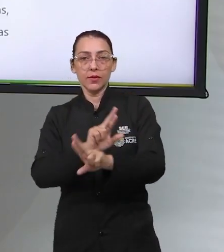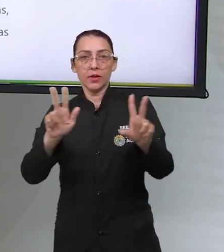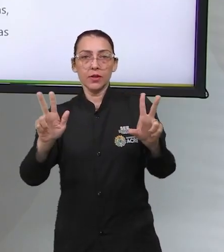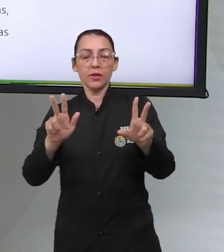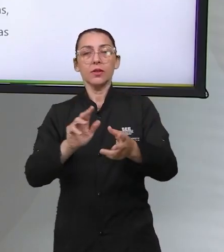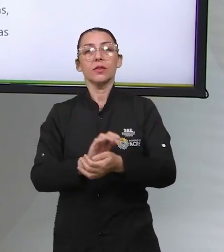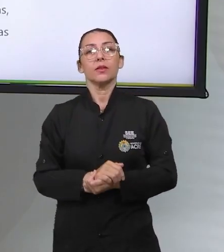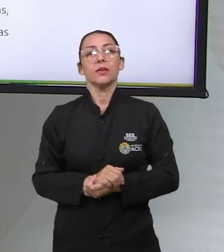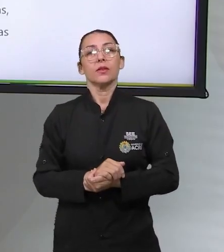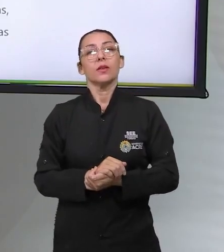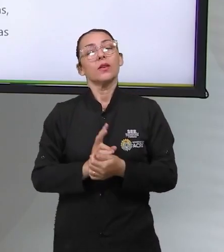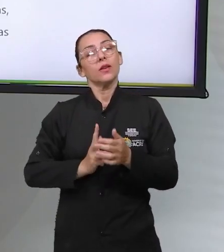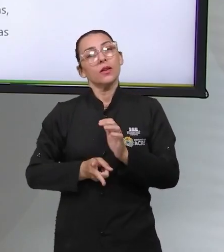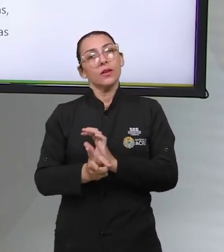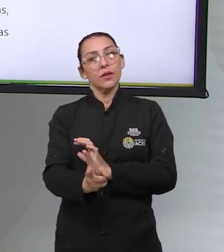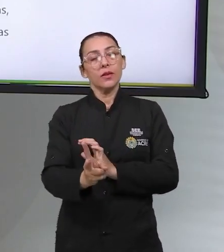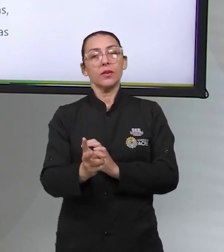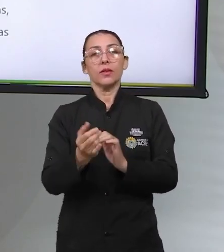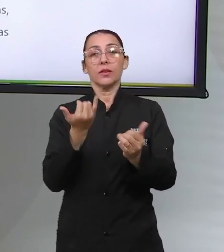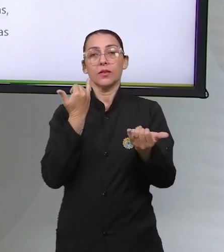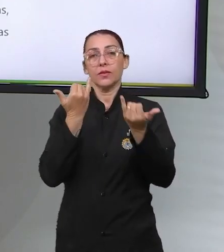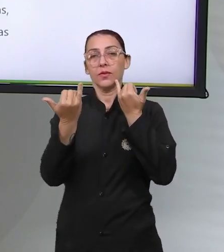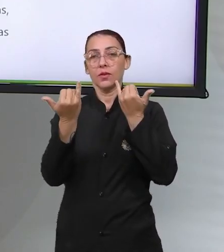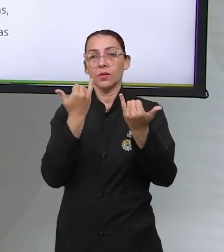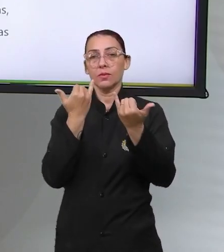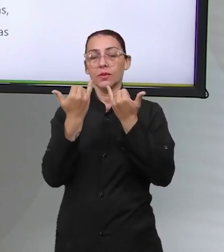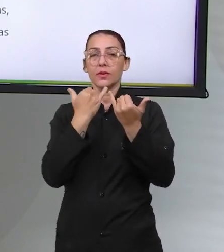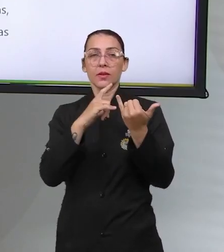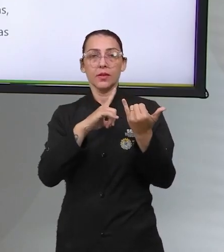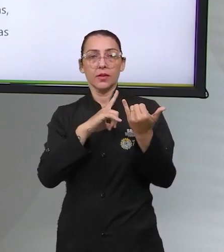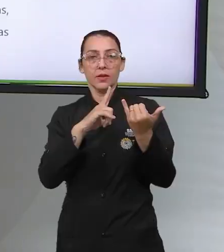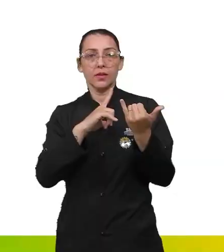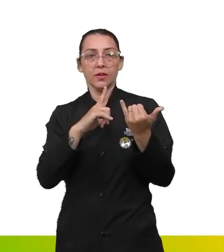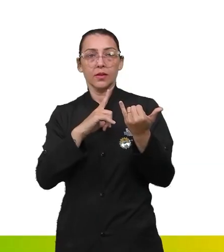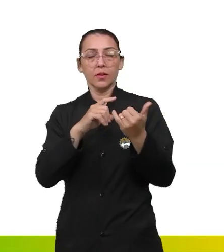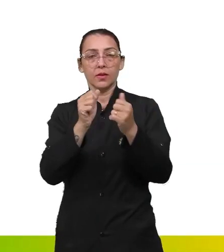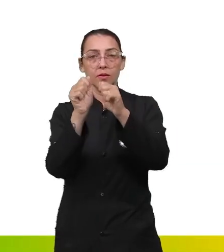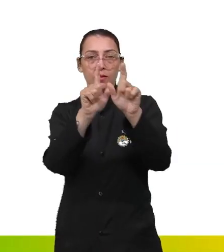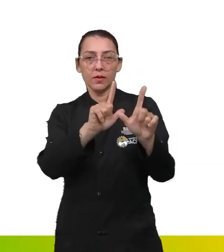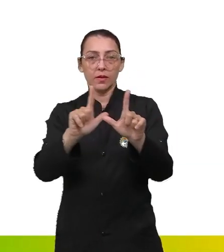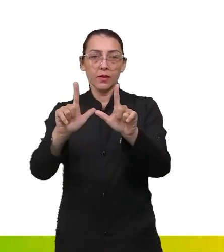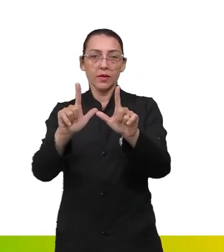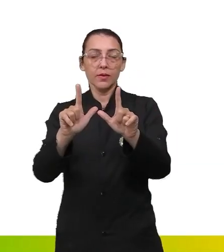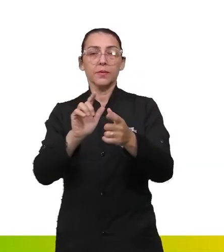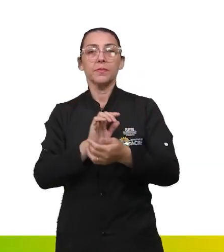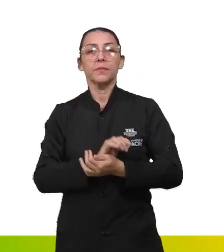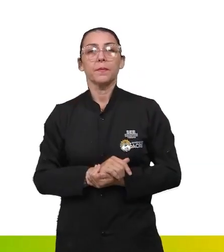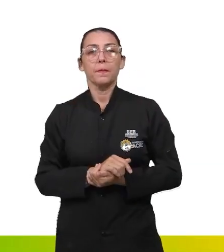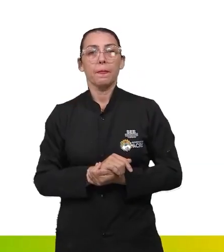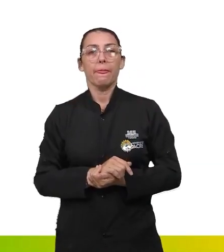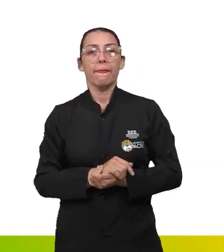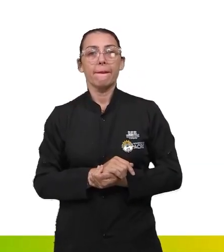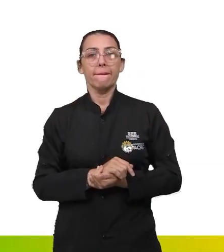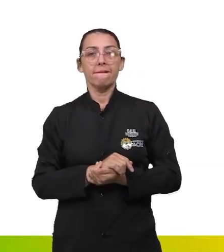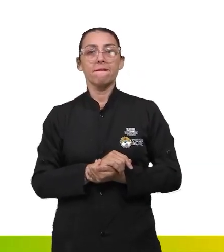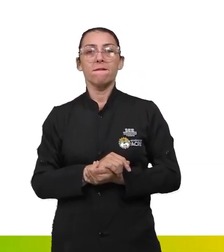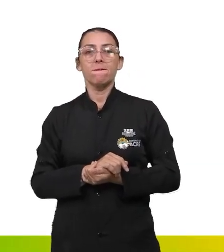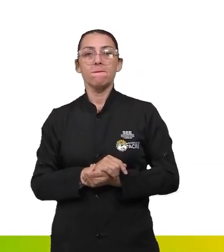lugar. Então vamos continuar com as informações contidas aqui no slide, vamos visualizar mais uma